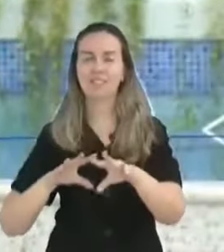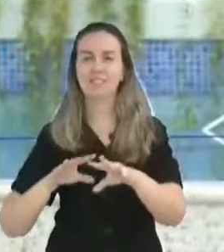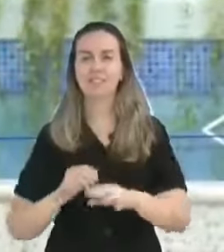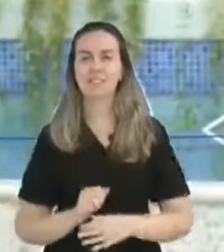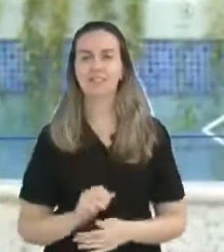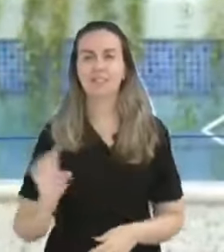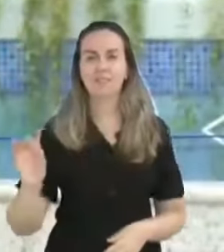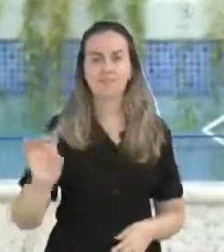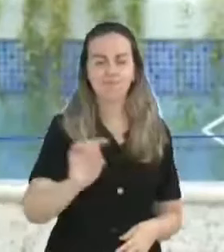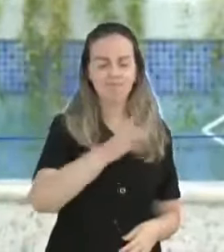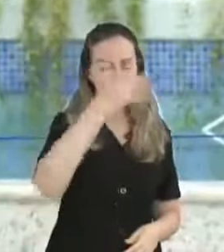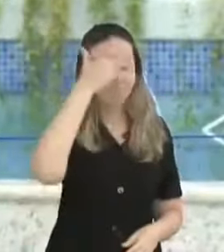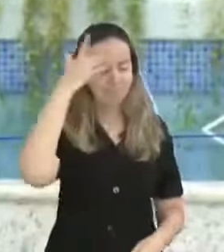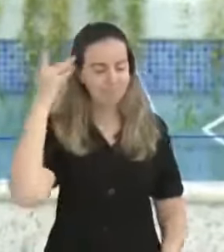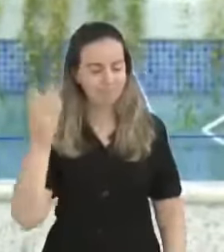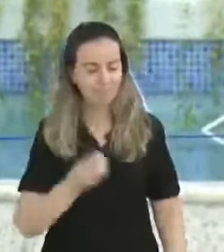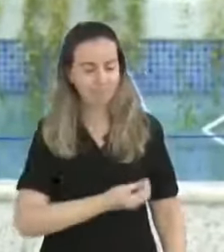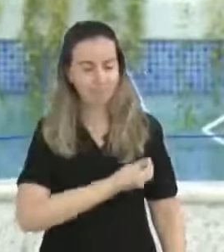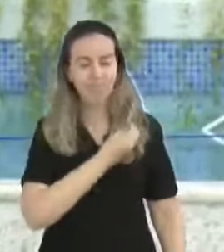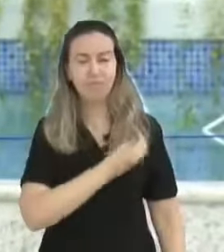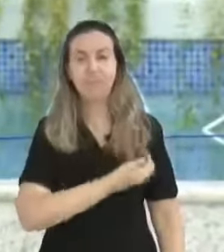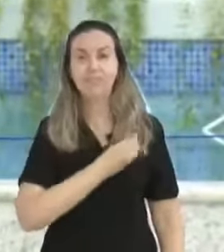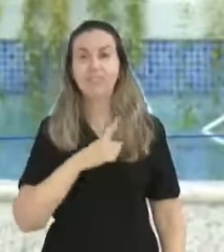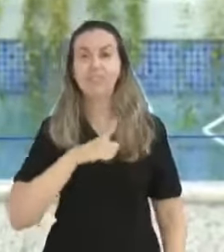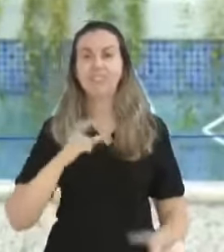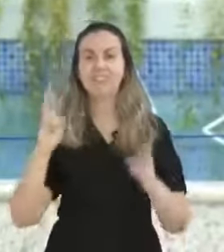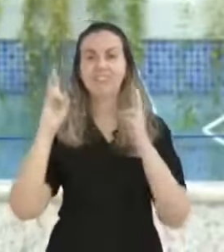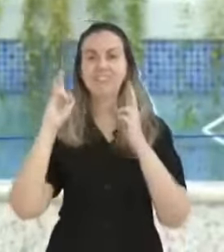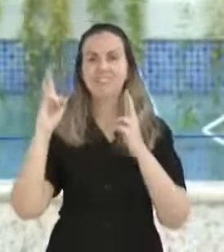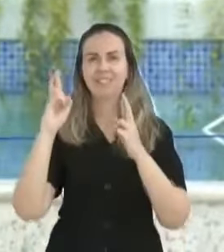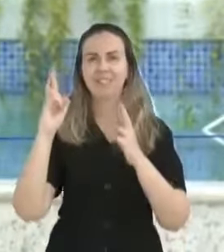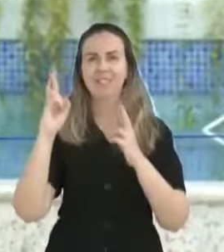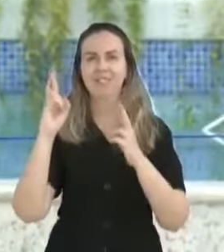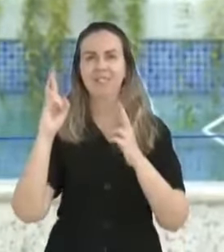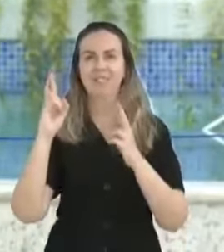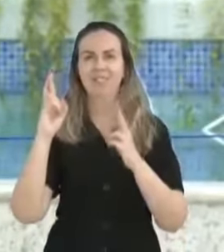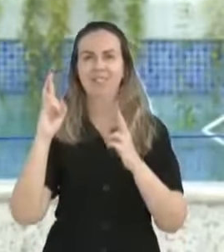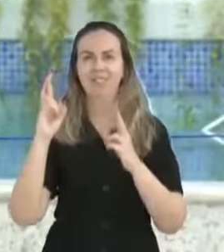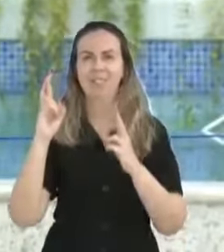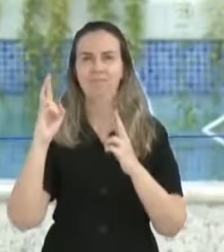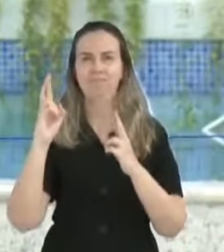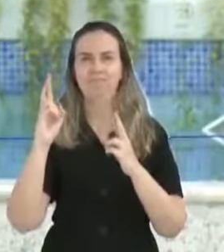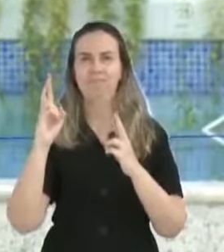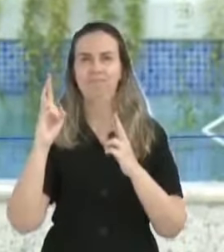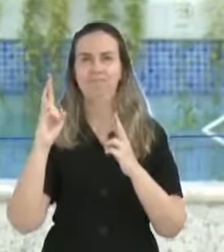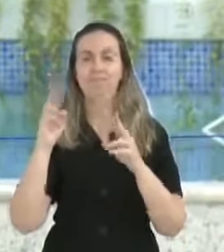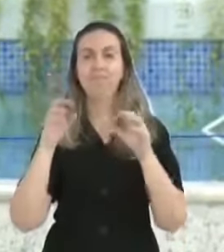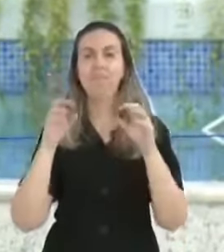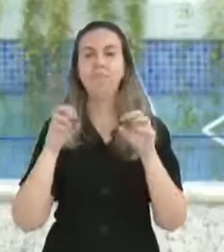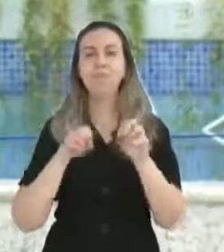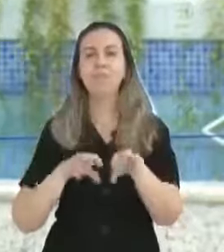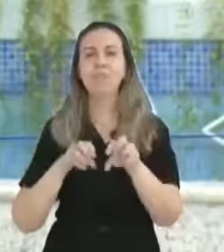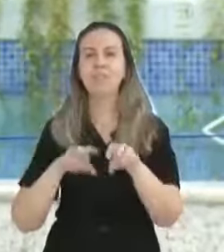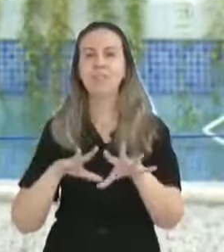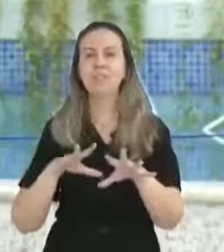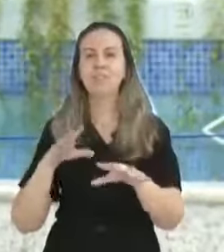nos versículos 7 e 8, a esperança para a árvore, porque mesmo depois de